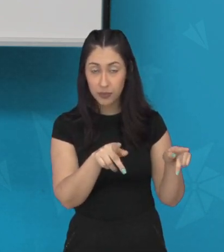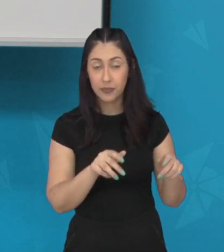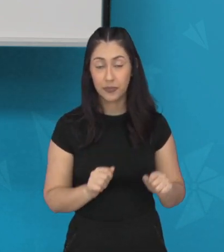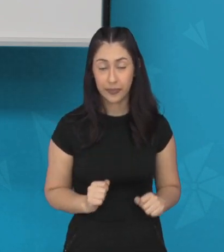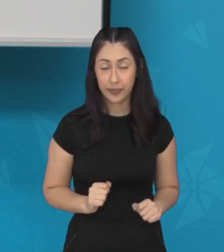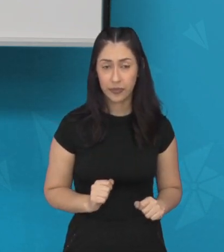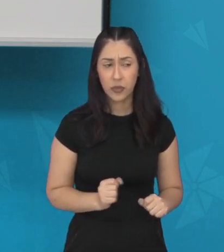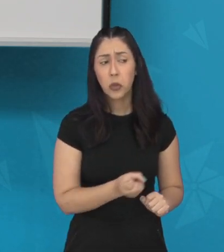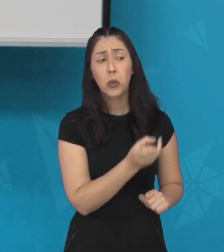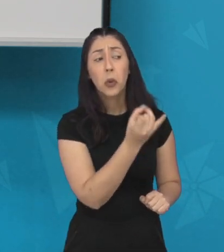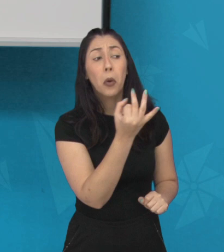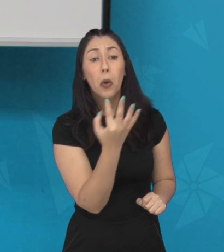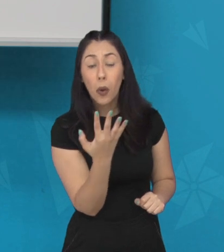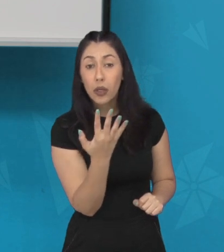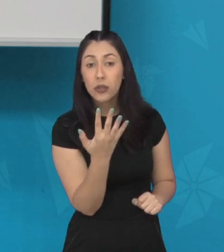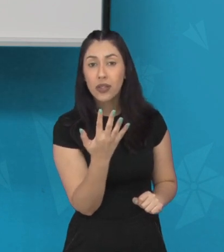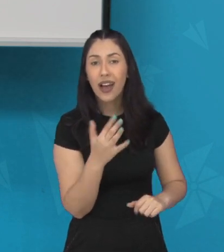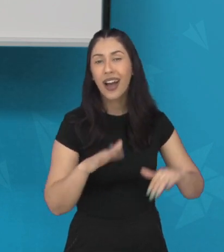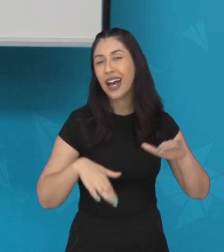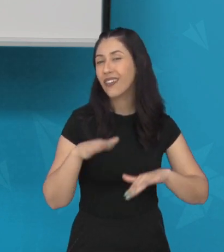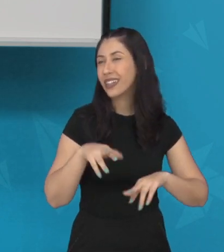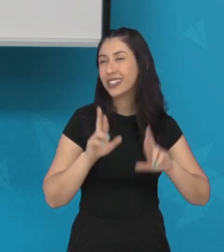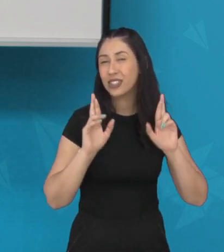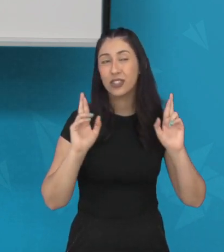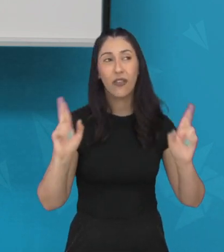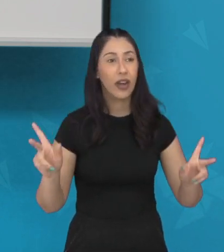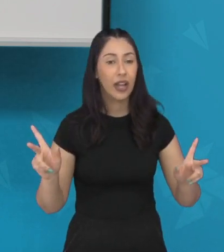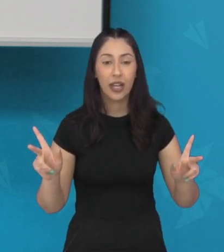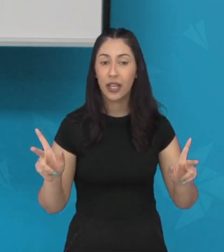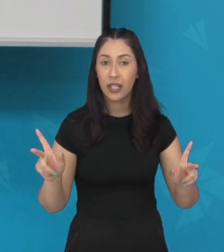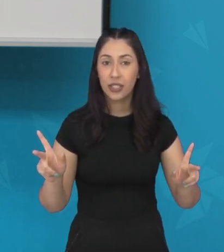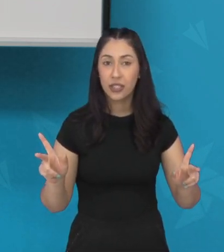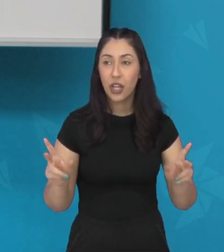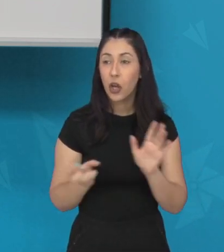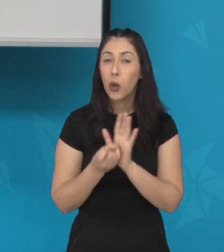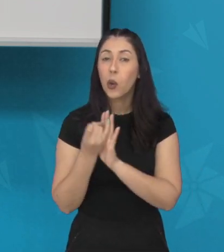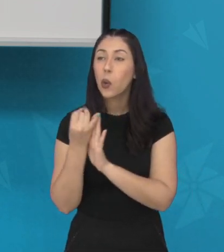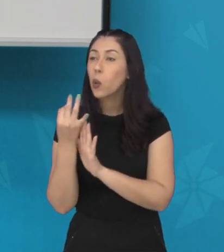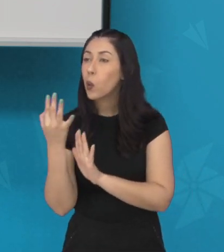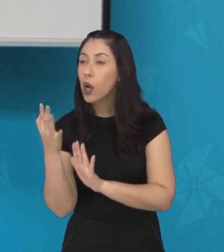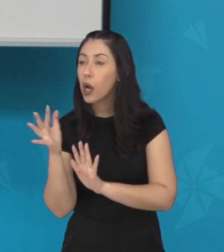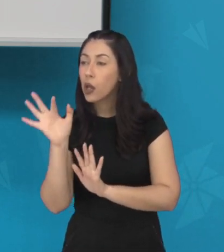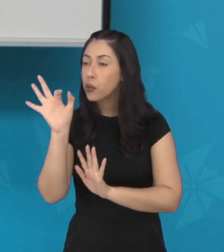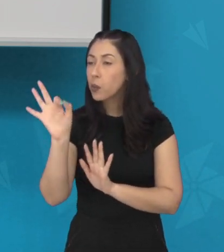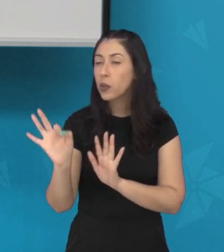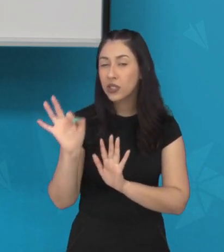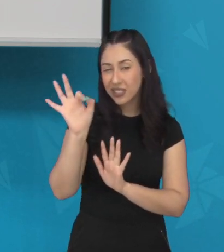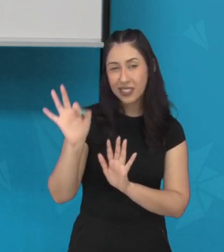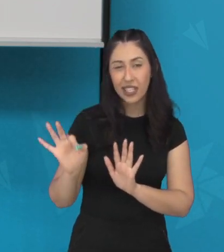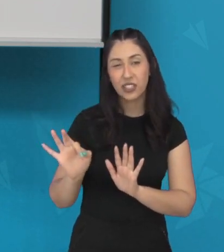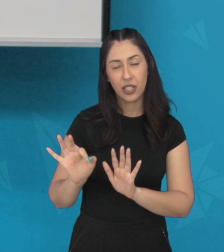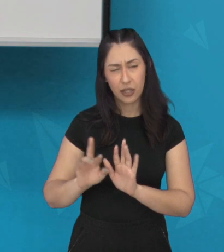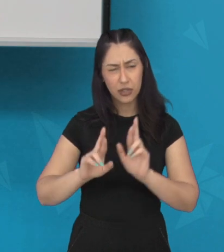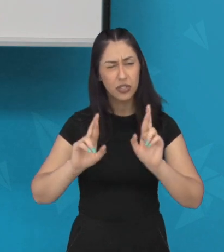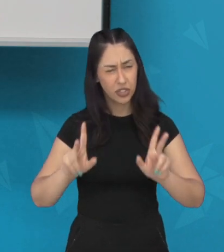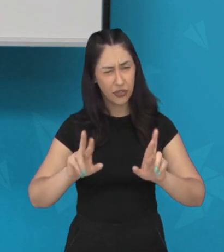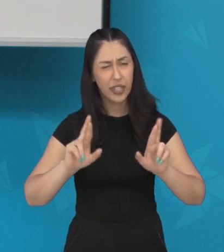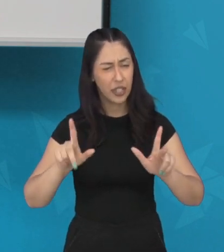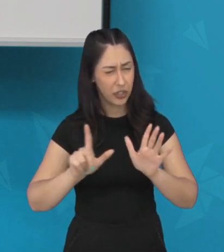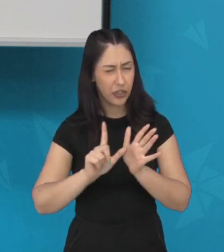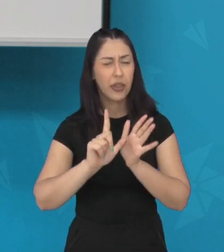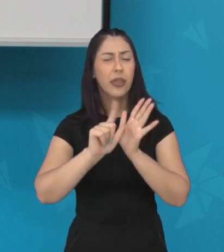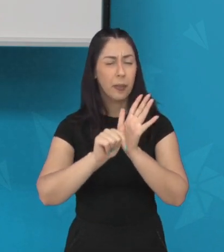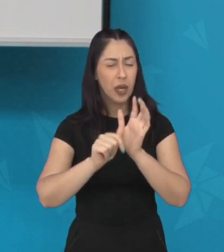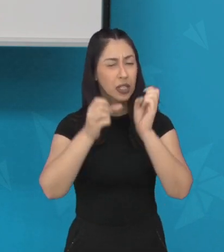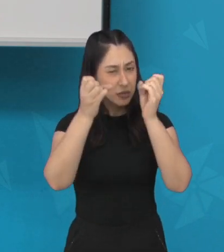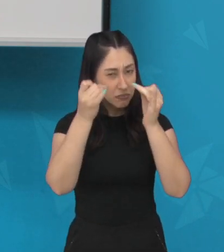bem? Aí mais pra frente, quando a gente vê de casos excepcionais, questões de rendimento e tudo mais. Aí a gente vai ver alguns outros casos que vão